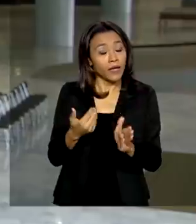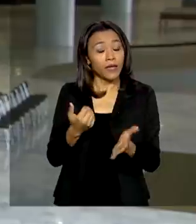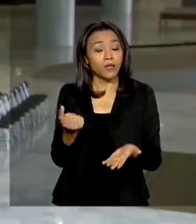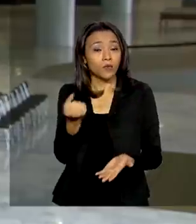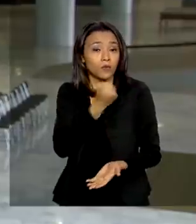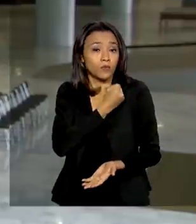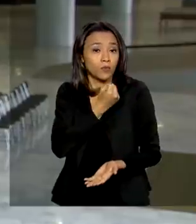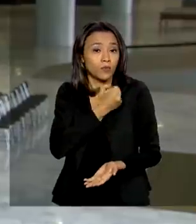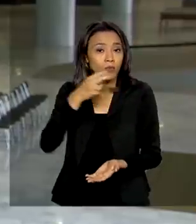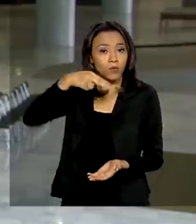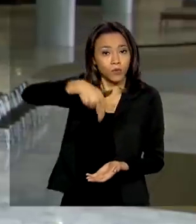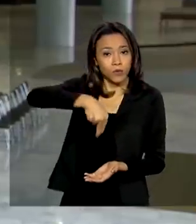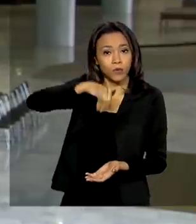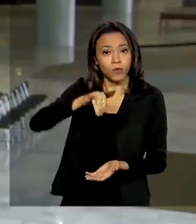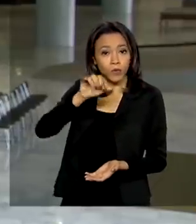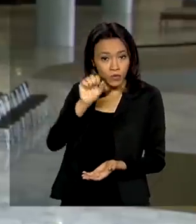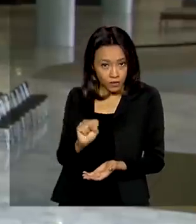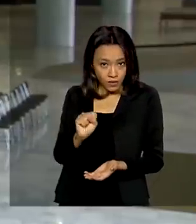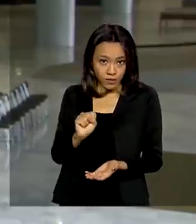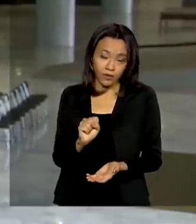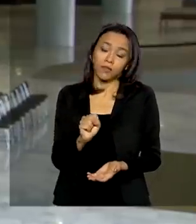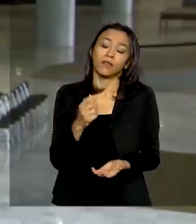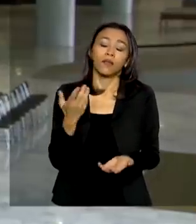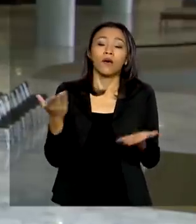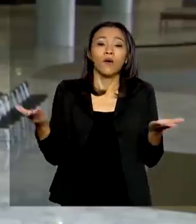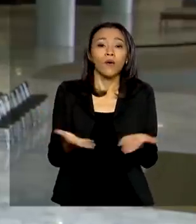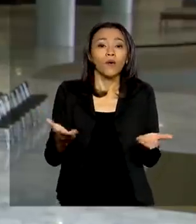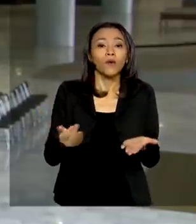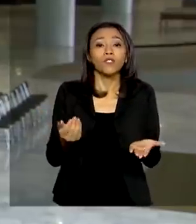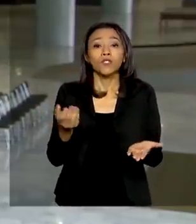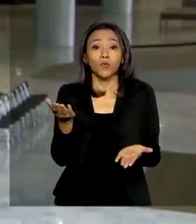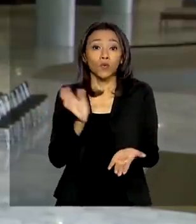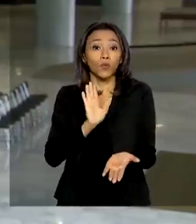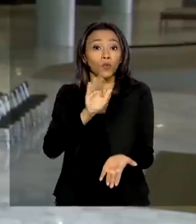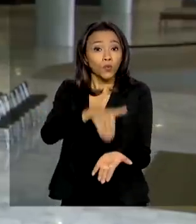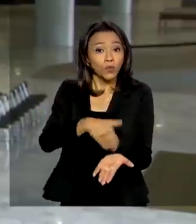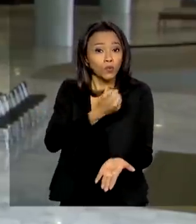inscrição. Hoje é a vez de quem tem o final 6.